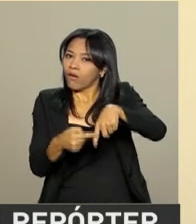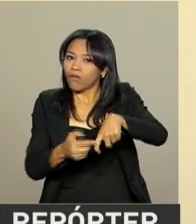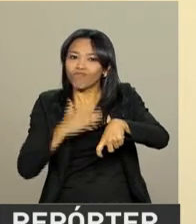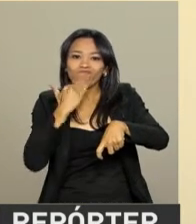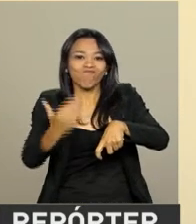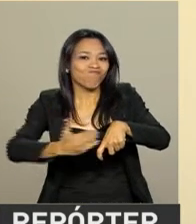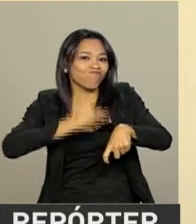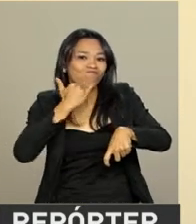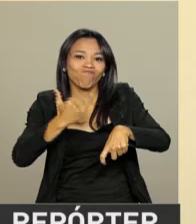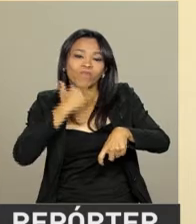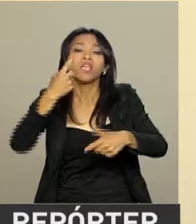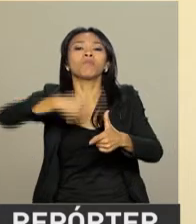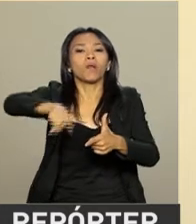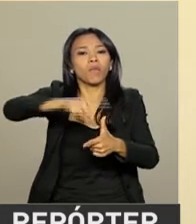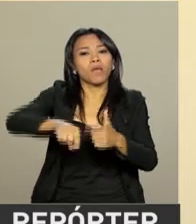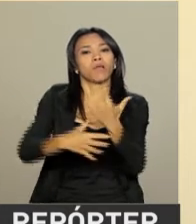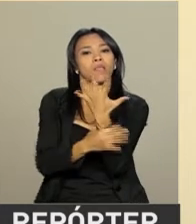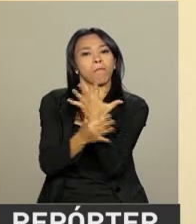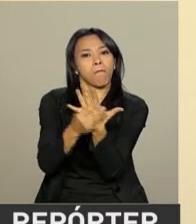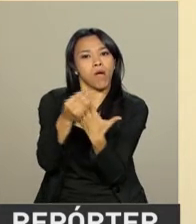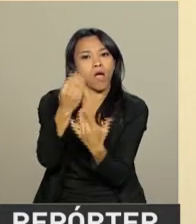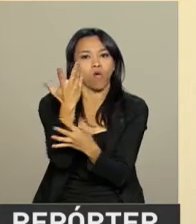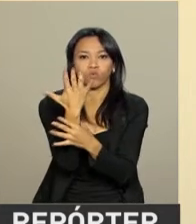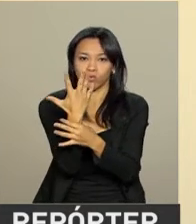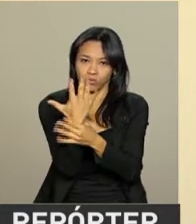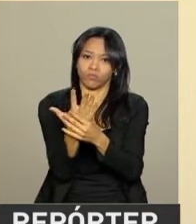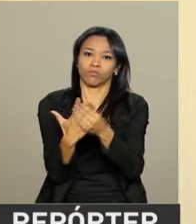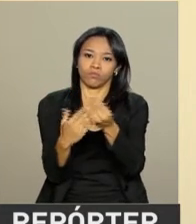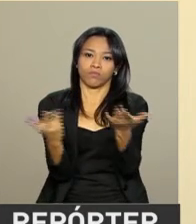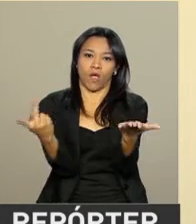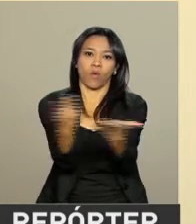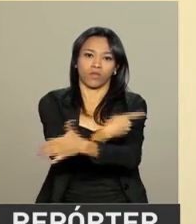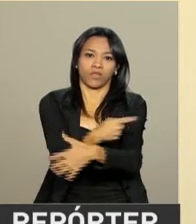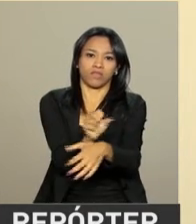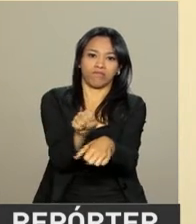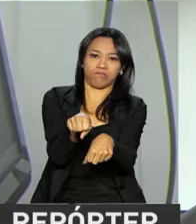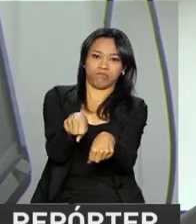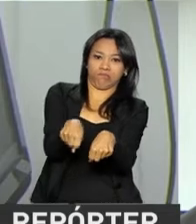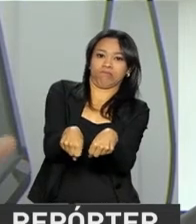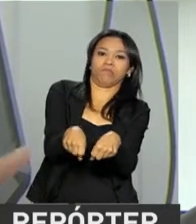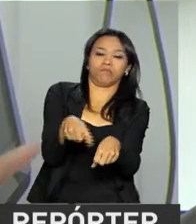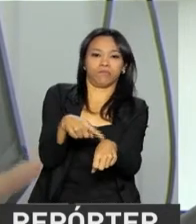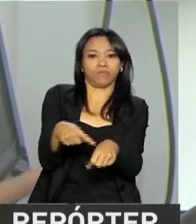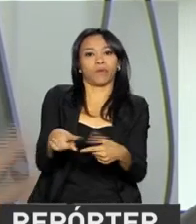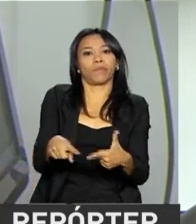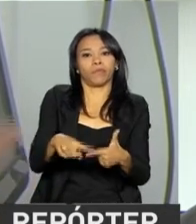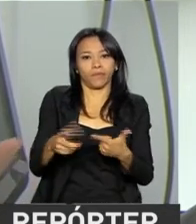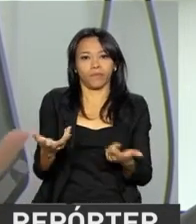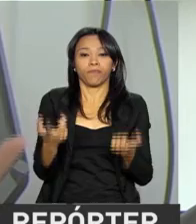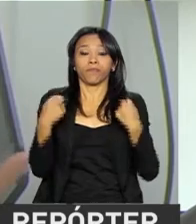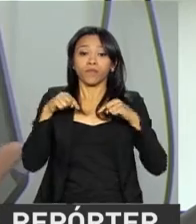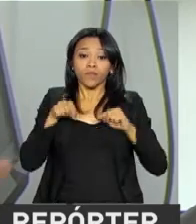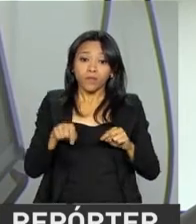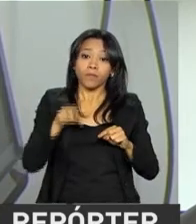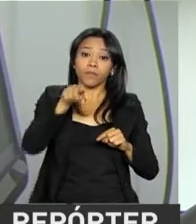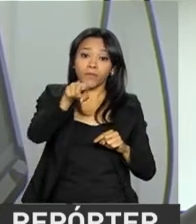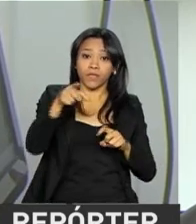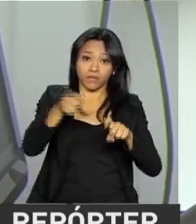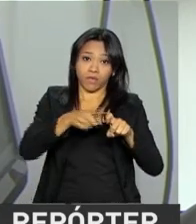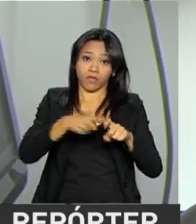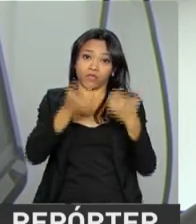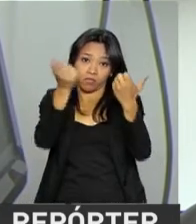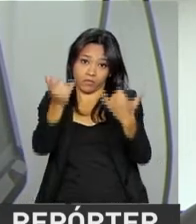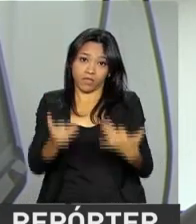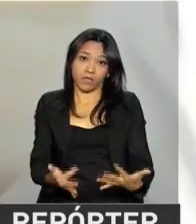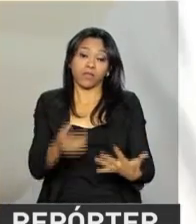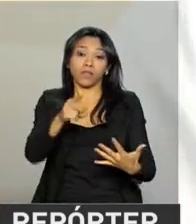alteração em ambas as mãos. As mãos ficam fechadinhas e os punhos ficam fletidos. Segundo o ortopedista, o Instituto trabalha agora com um